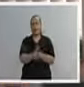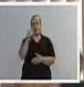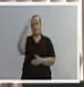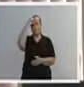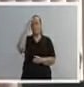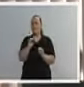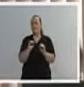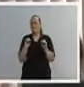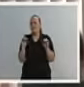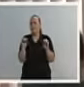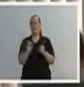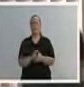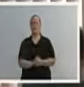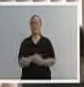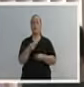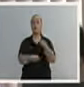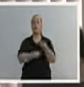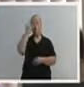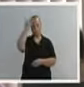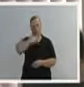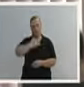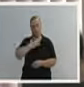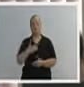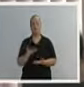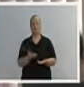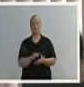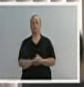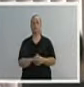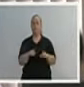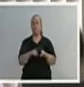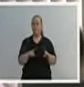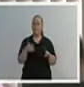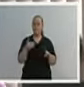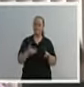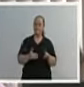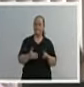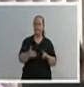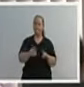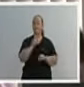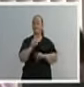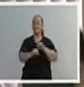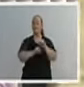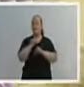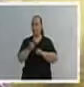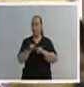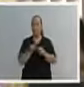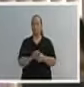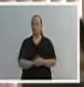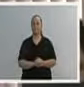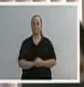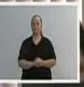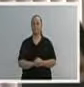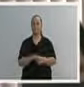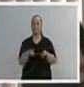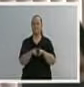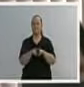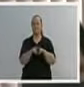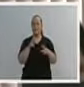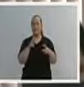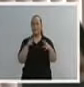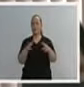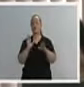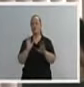processo absolutamente normal. O que nós estamos falando aqui é de... O que se fala é do